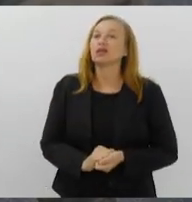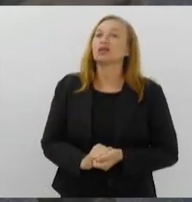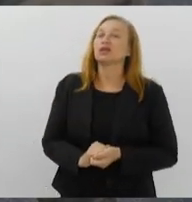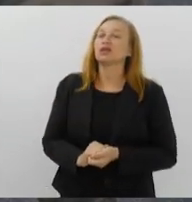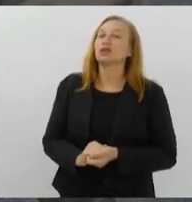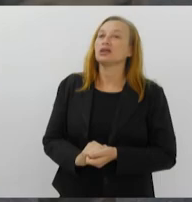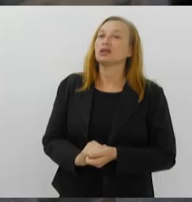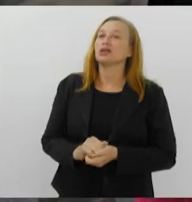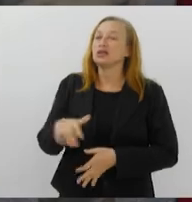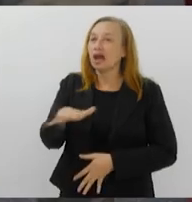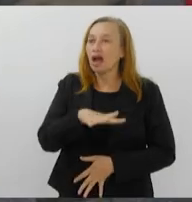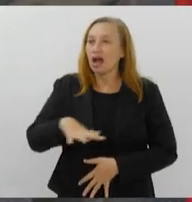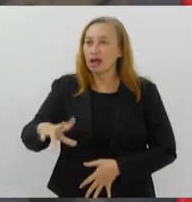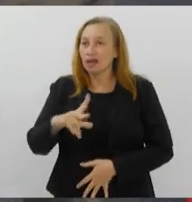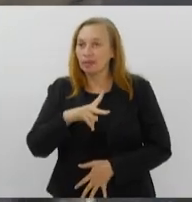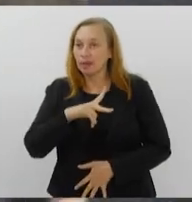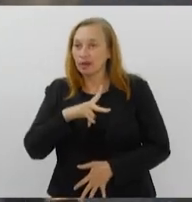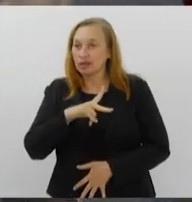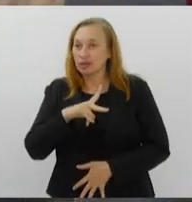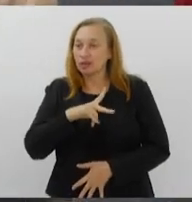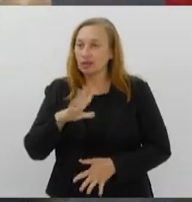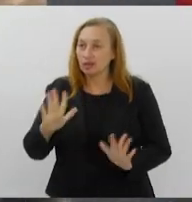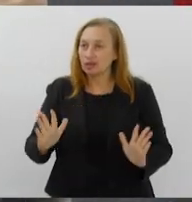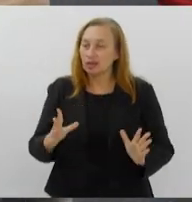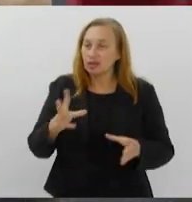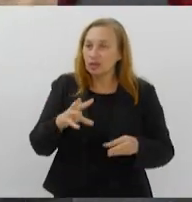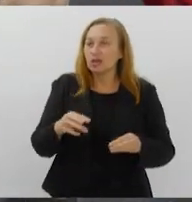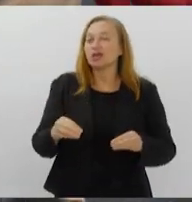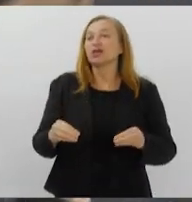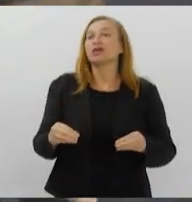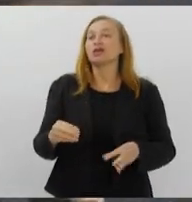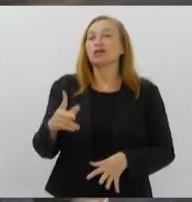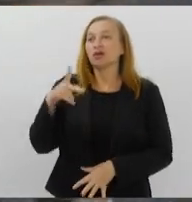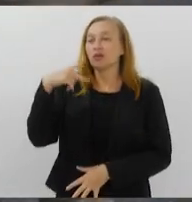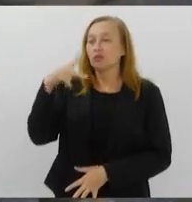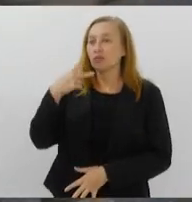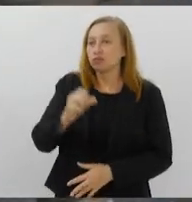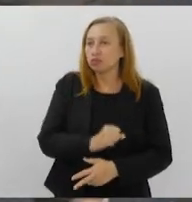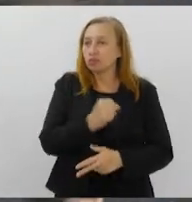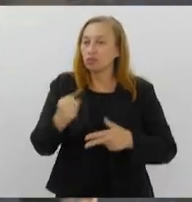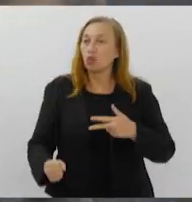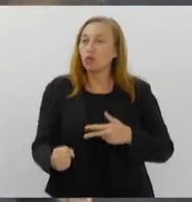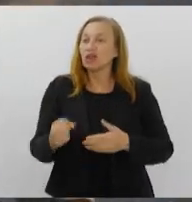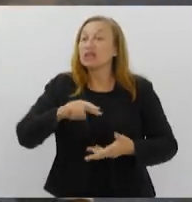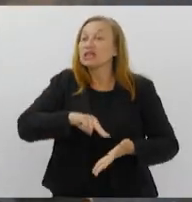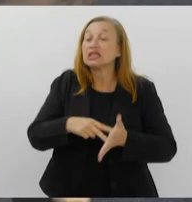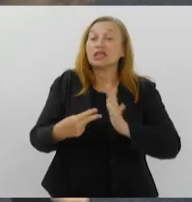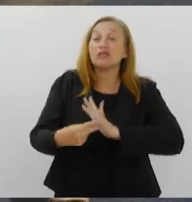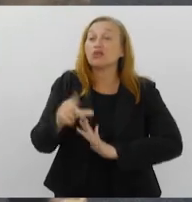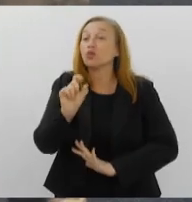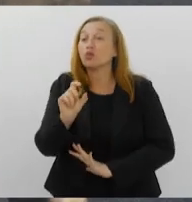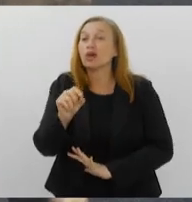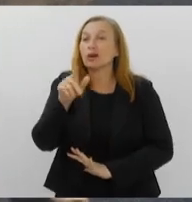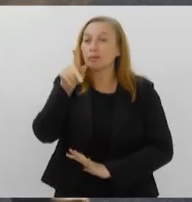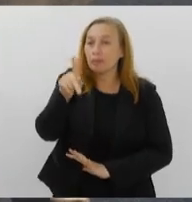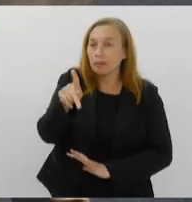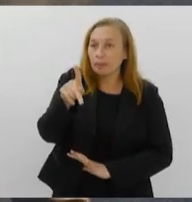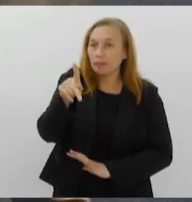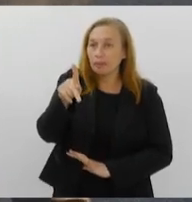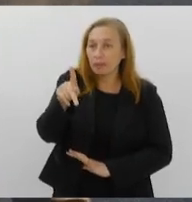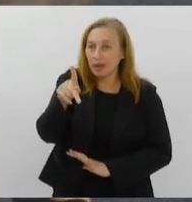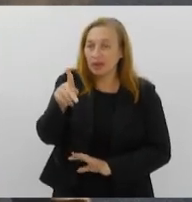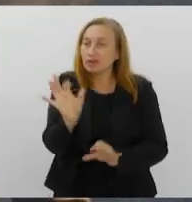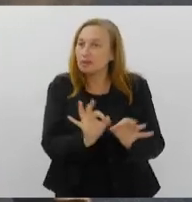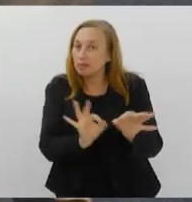se aplica ao poder público. O que quer dizer POC? P de